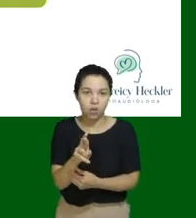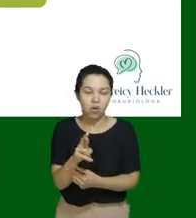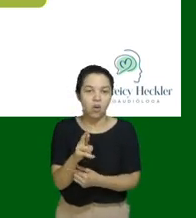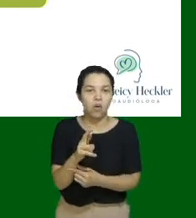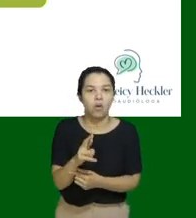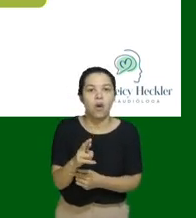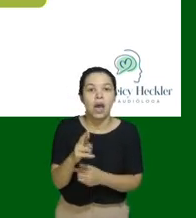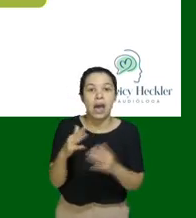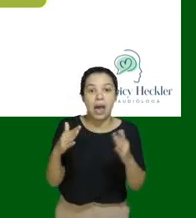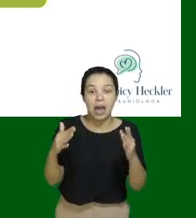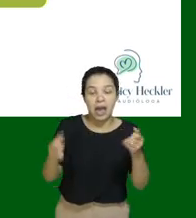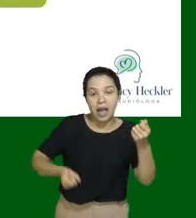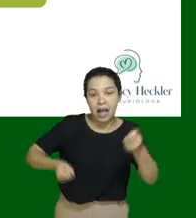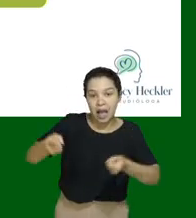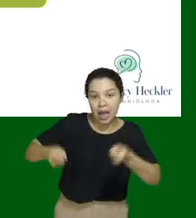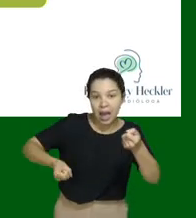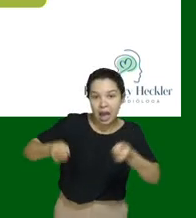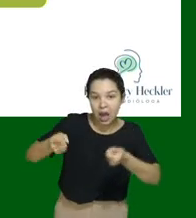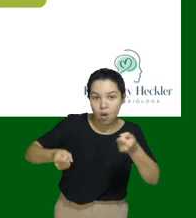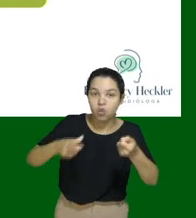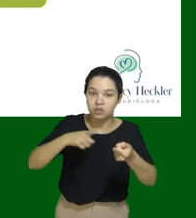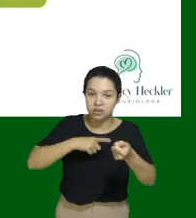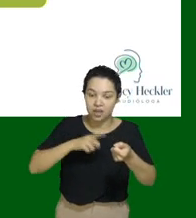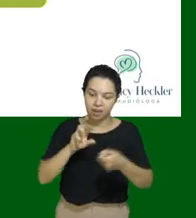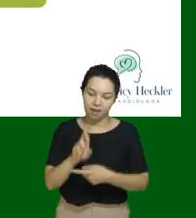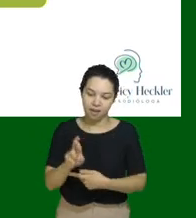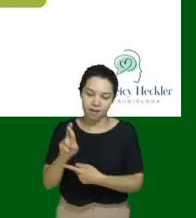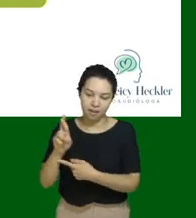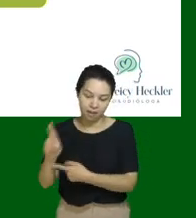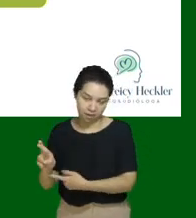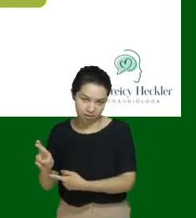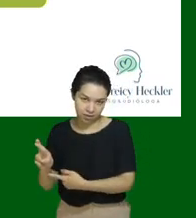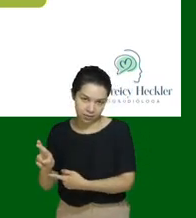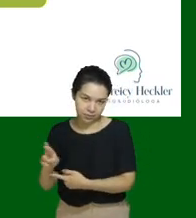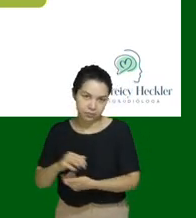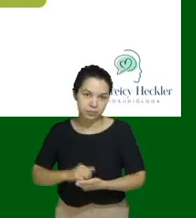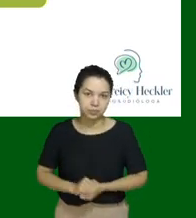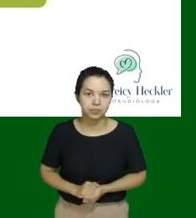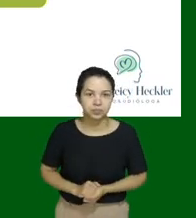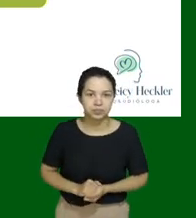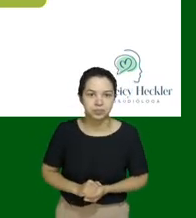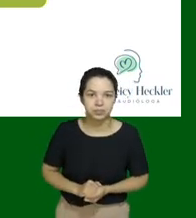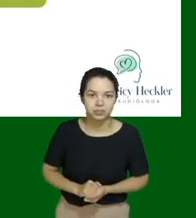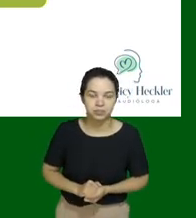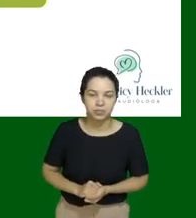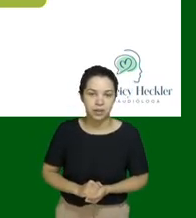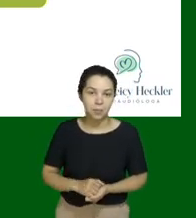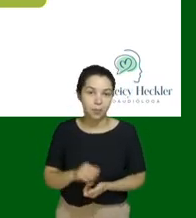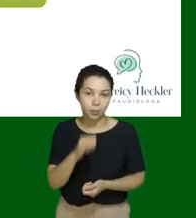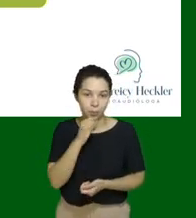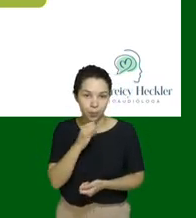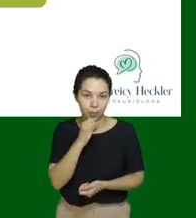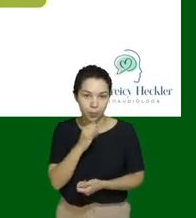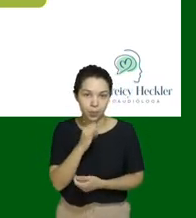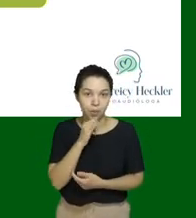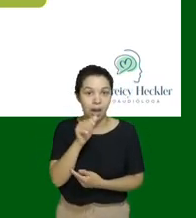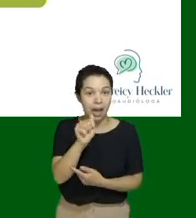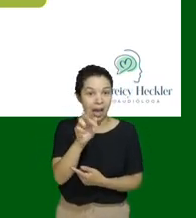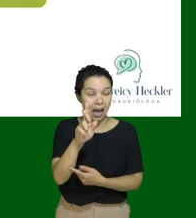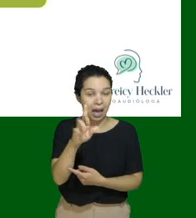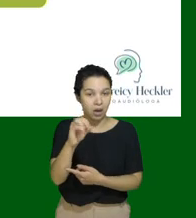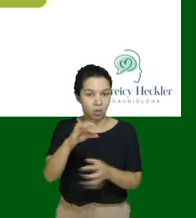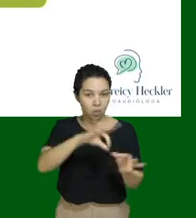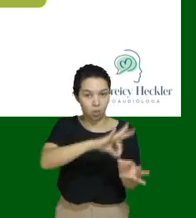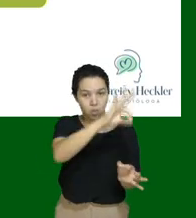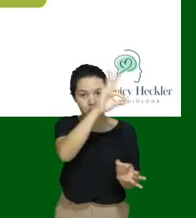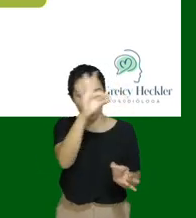carro. E um R só para fazer arro. E ele já entendeu que um faz r,